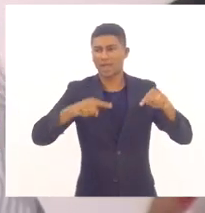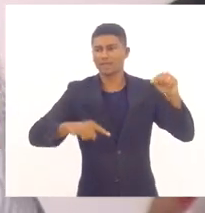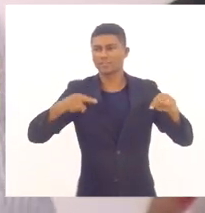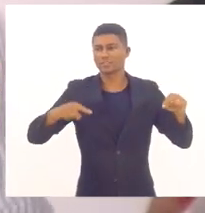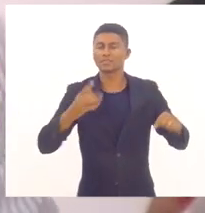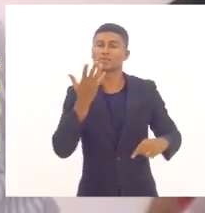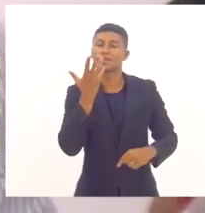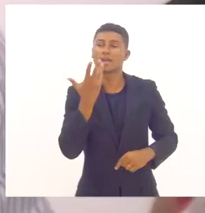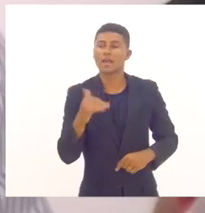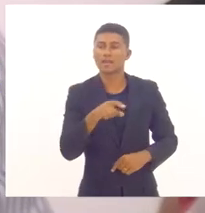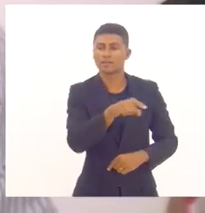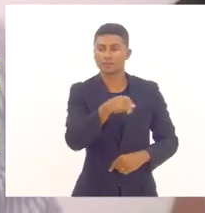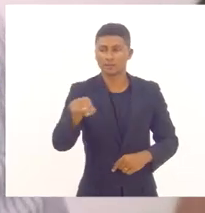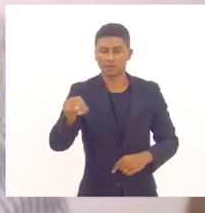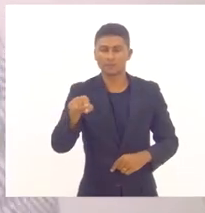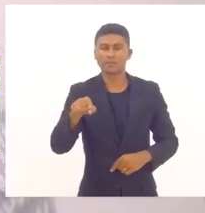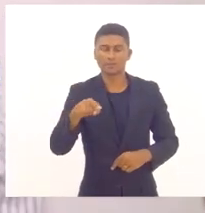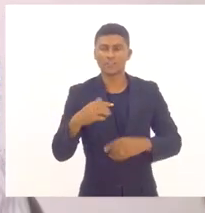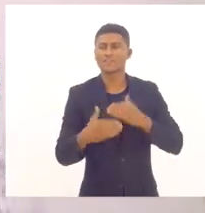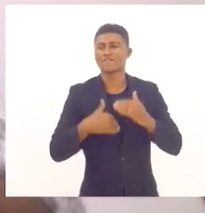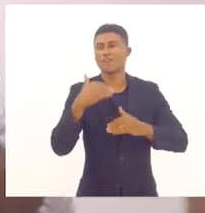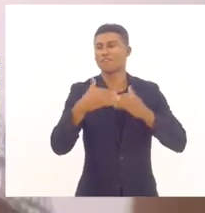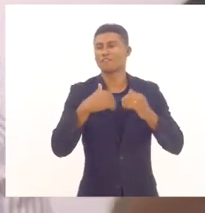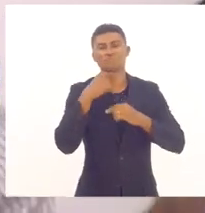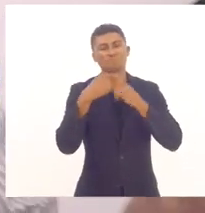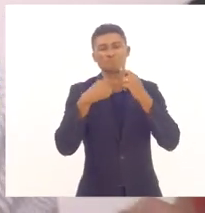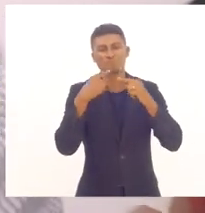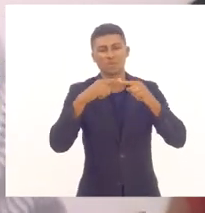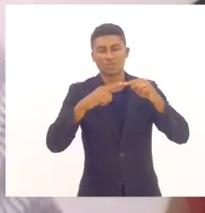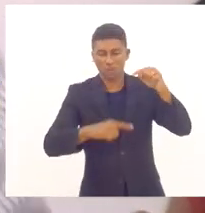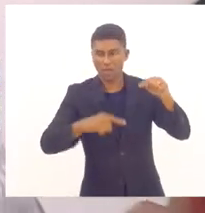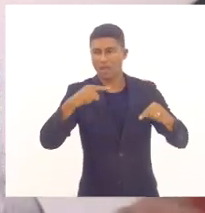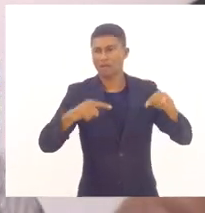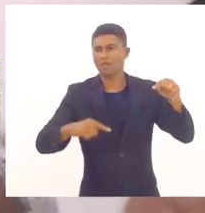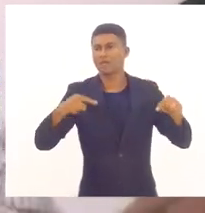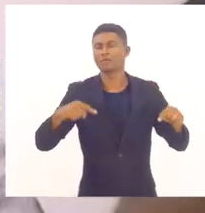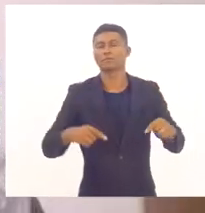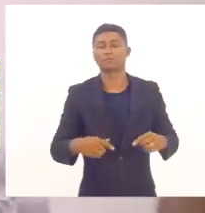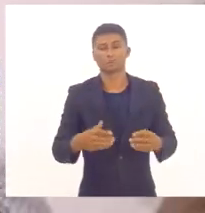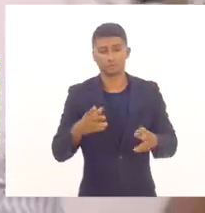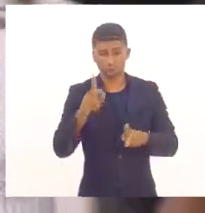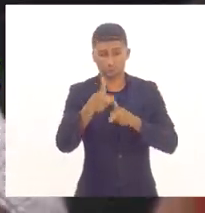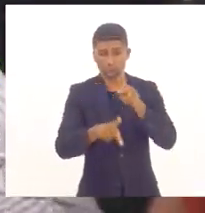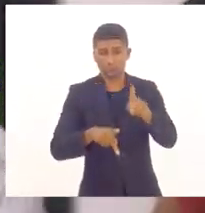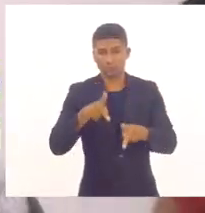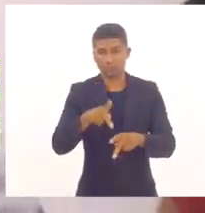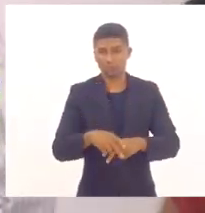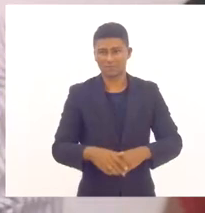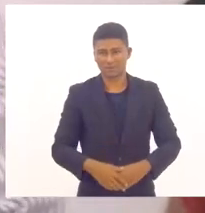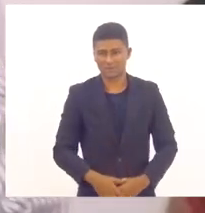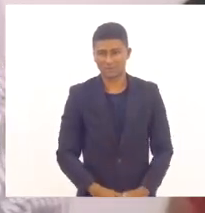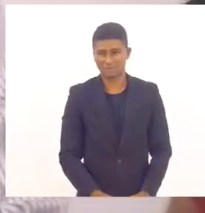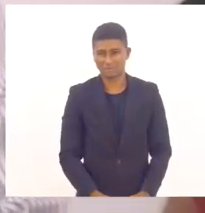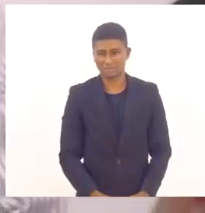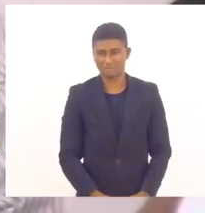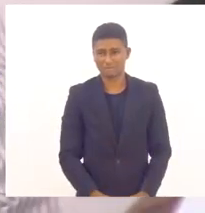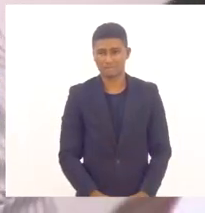e de desempenho acadêmico. A nossa população, né, as escolas, as crianças...